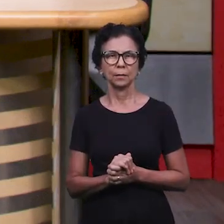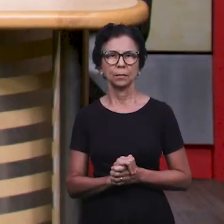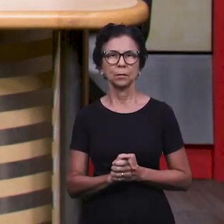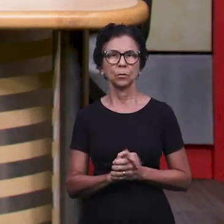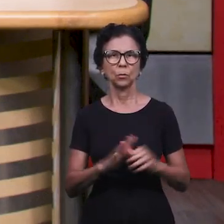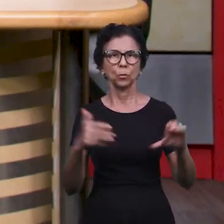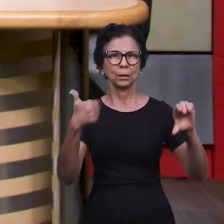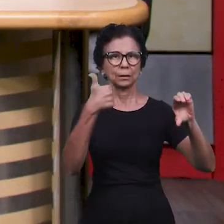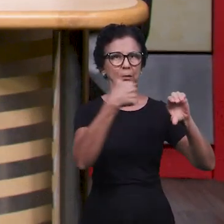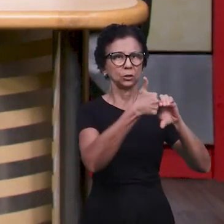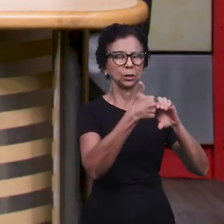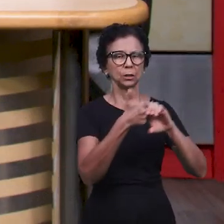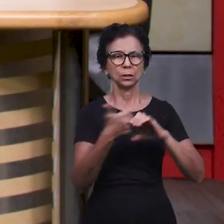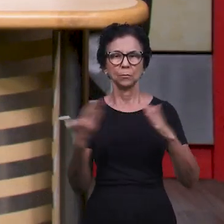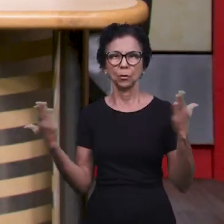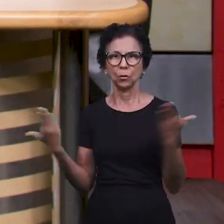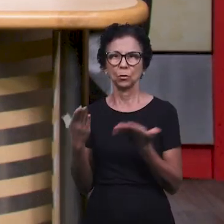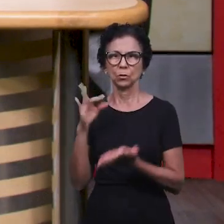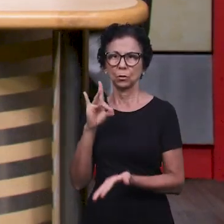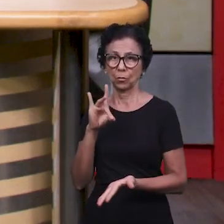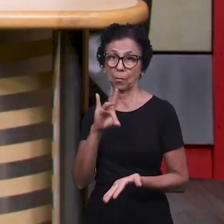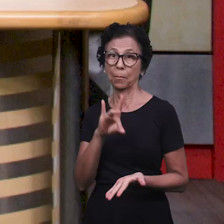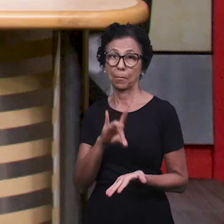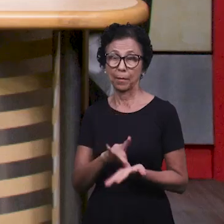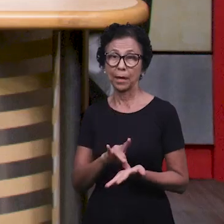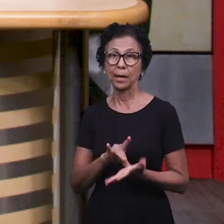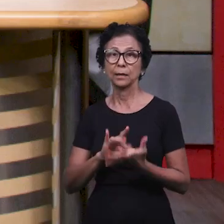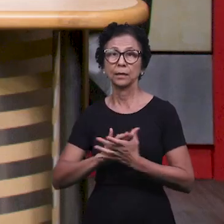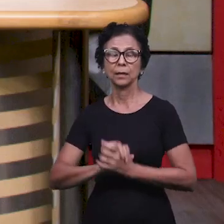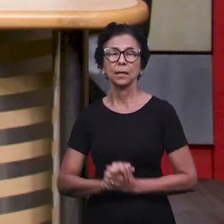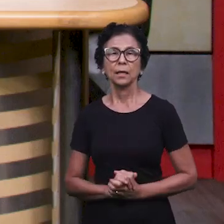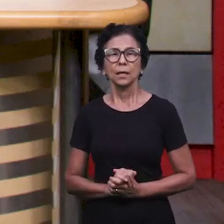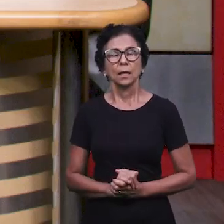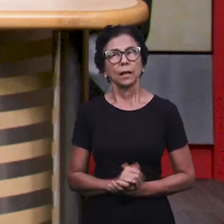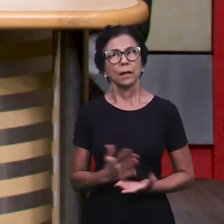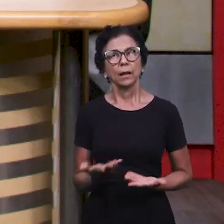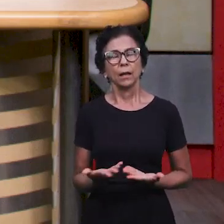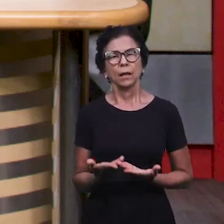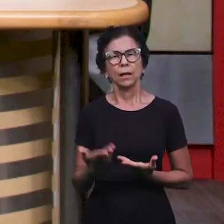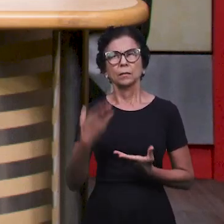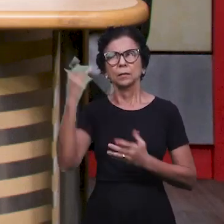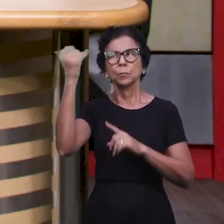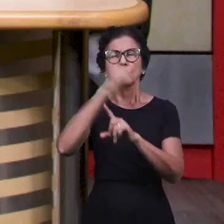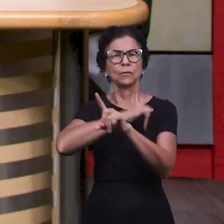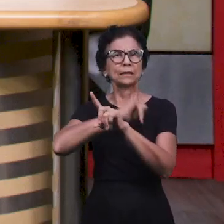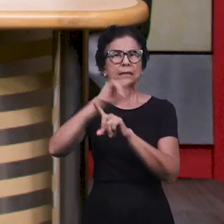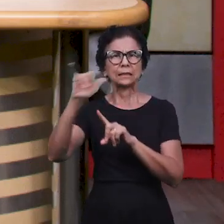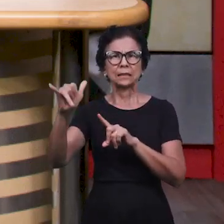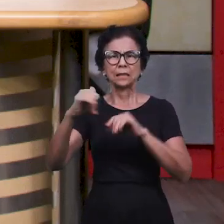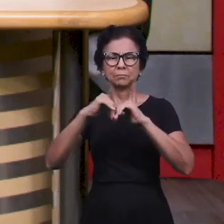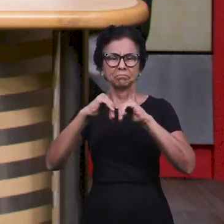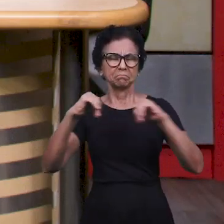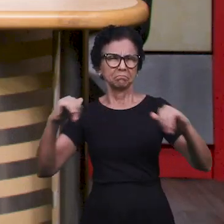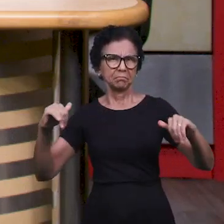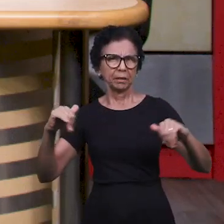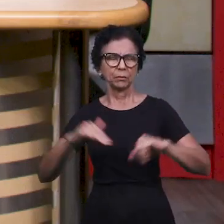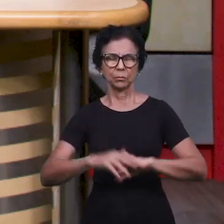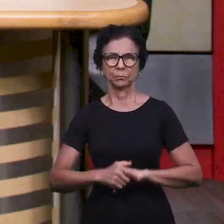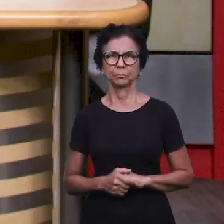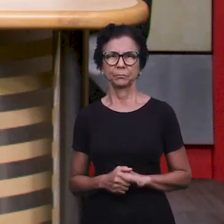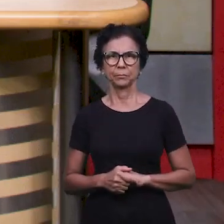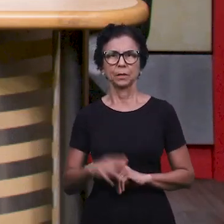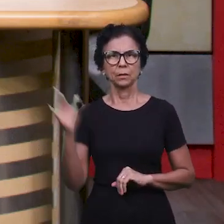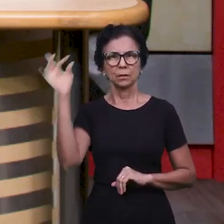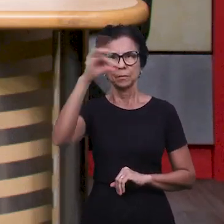cristianismo, ele se desassociou do aspecto profético. Sim. E a grande experiência da obra do